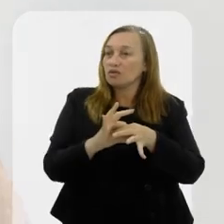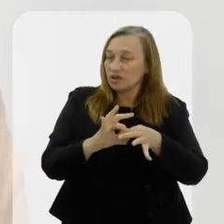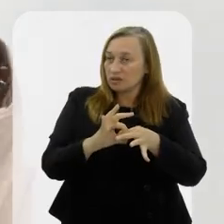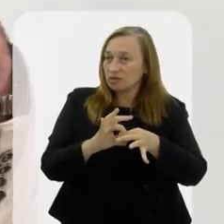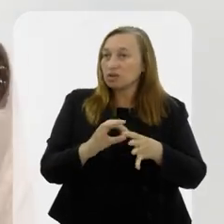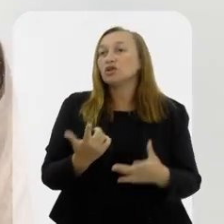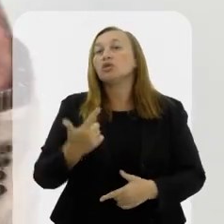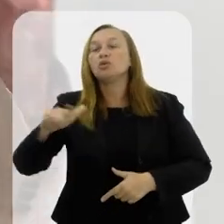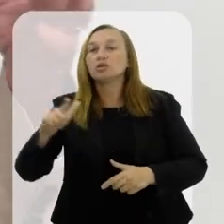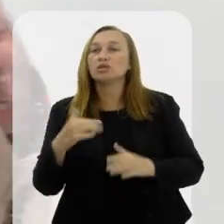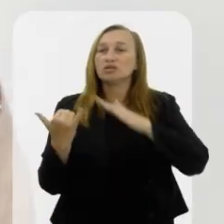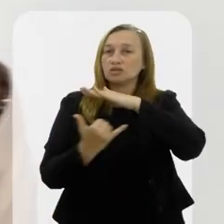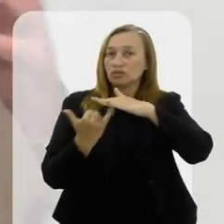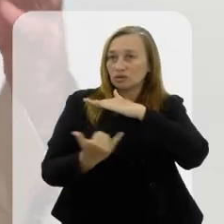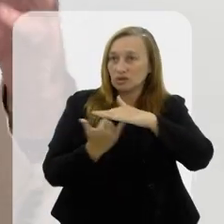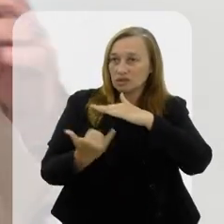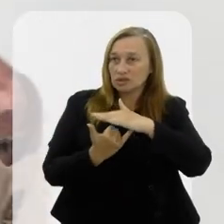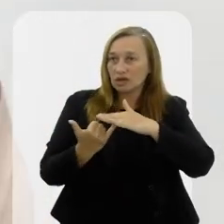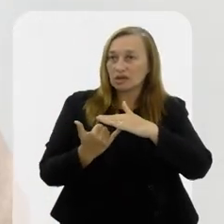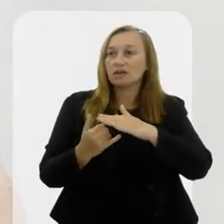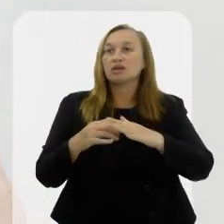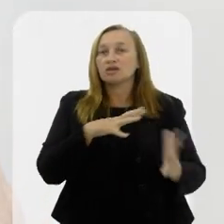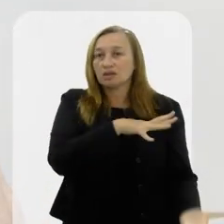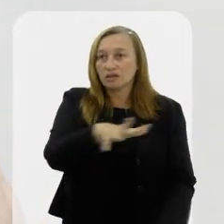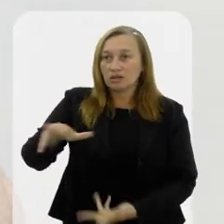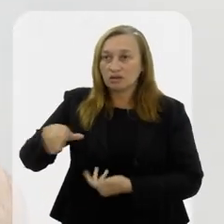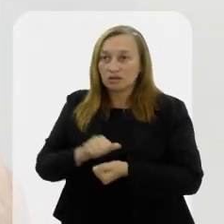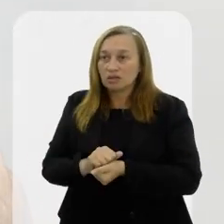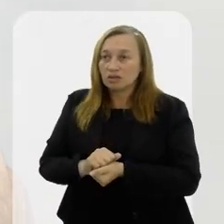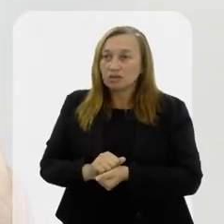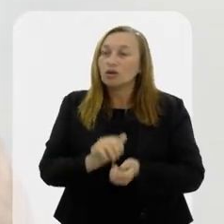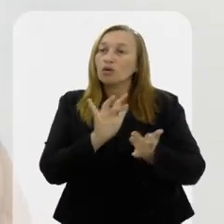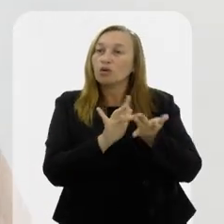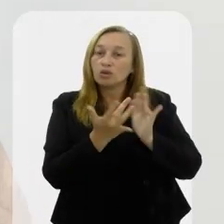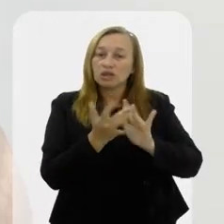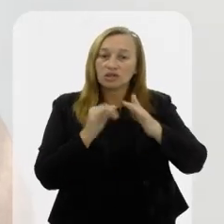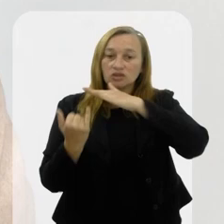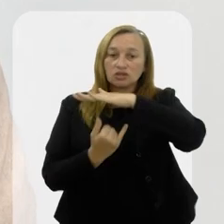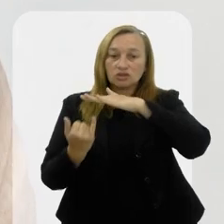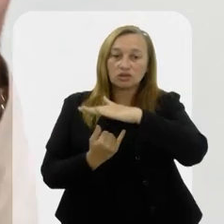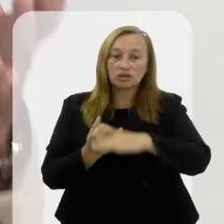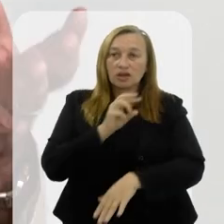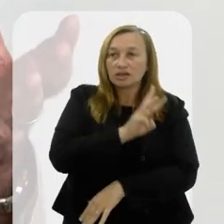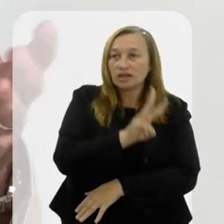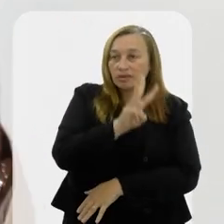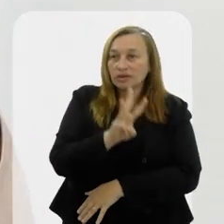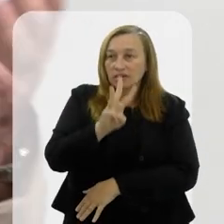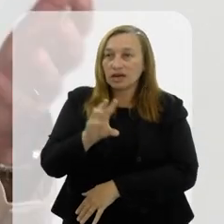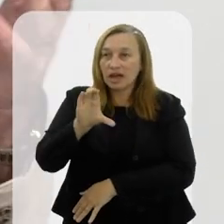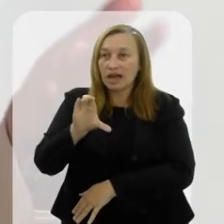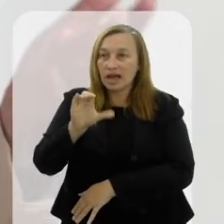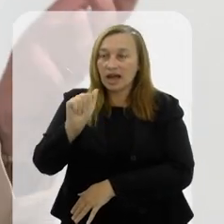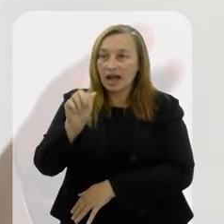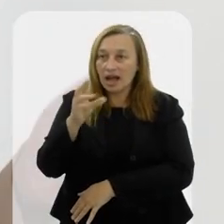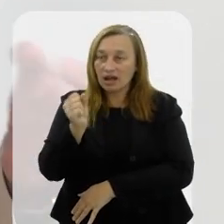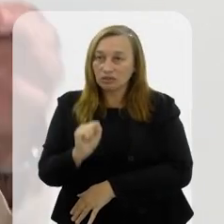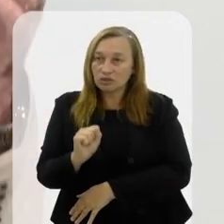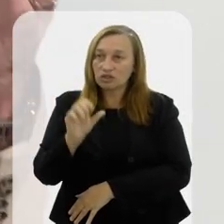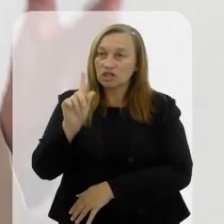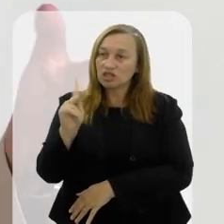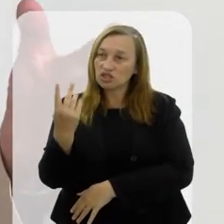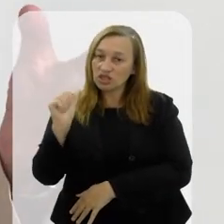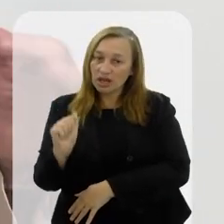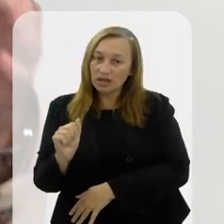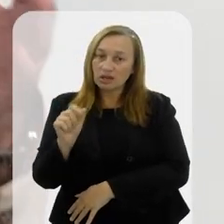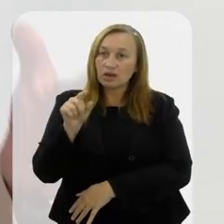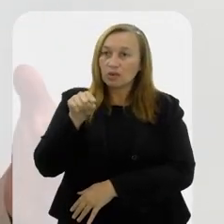de um convênio formal, entre outras instituições internacionais. O contato do Instituto é o